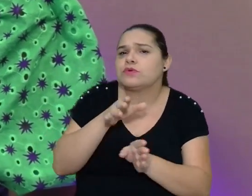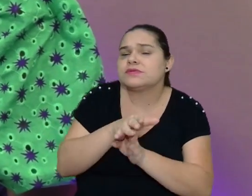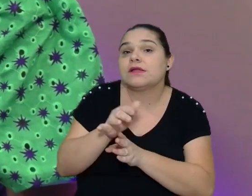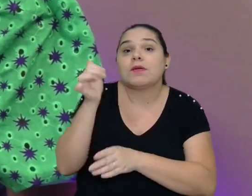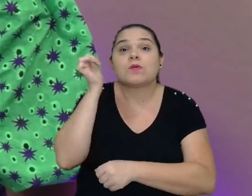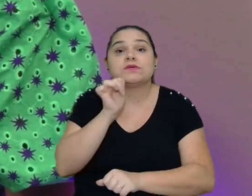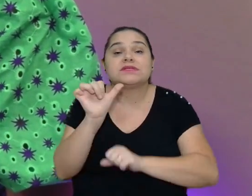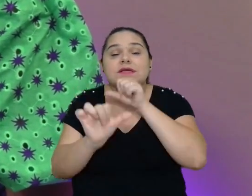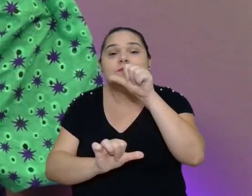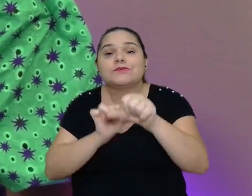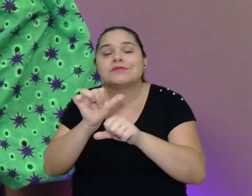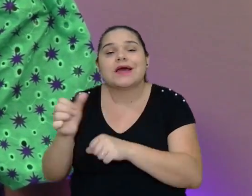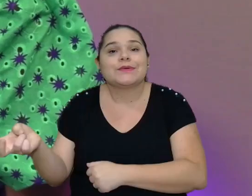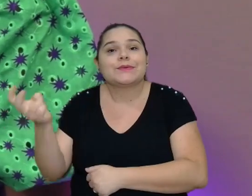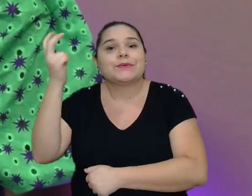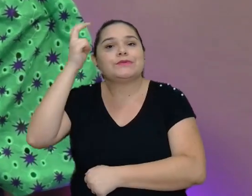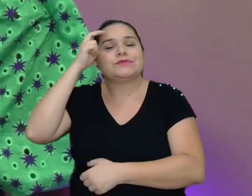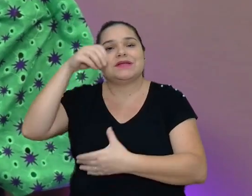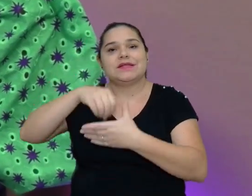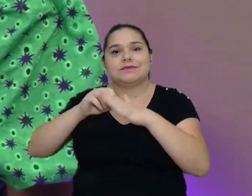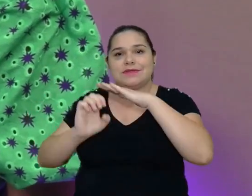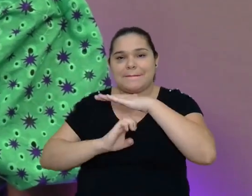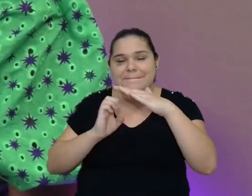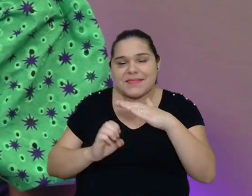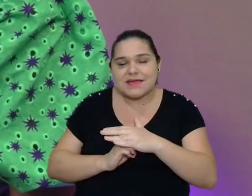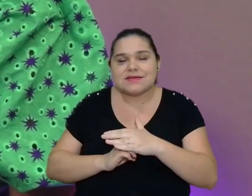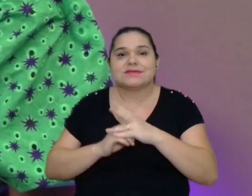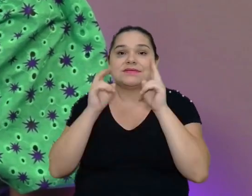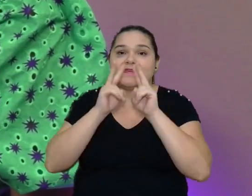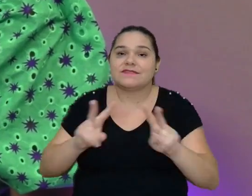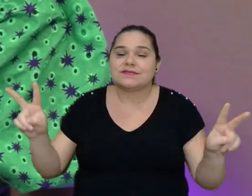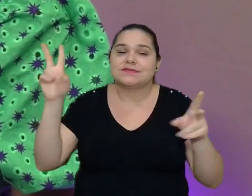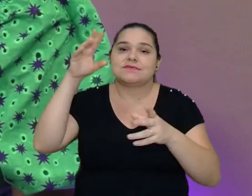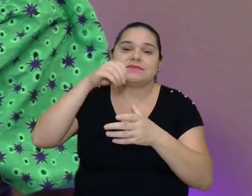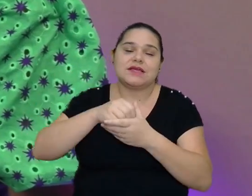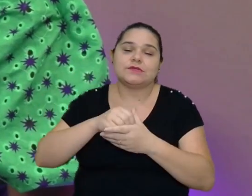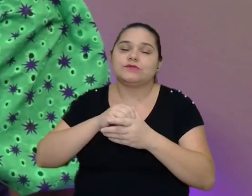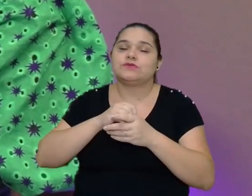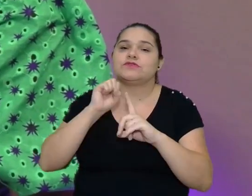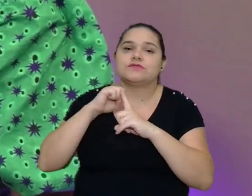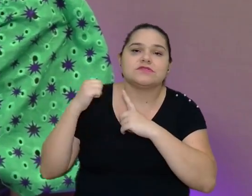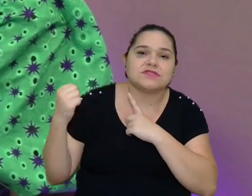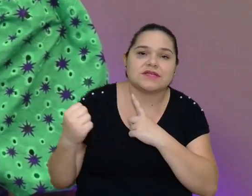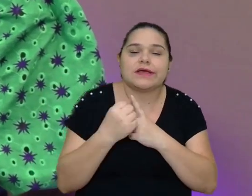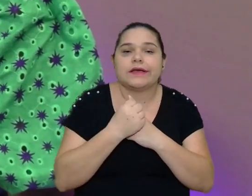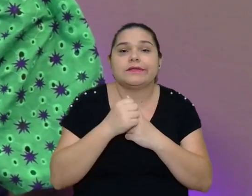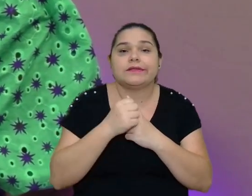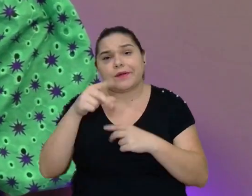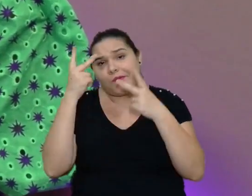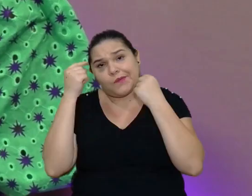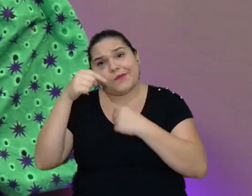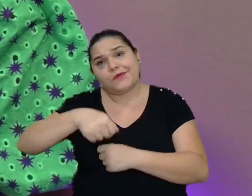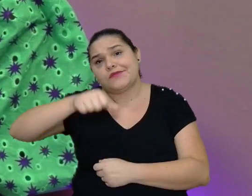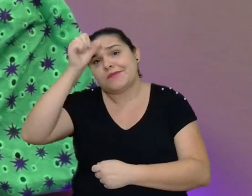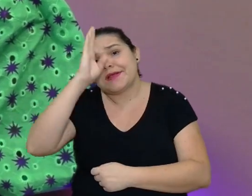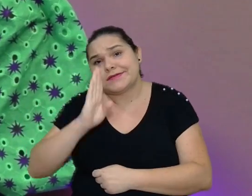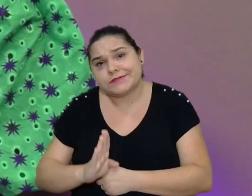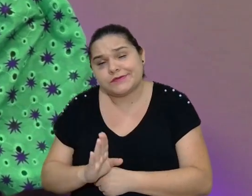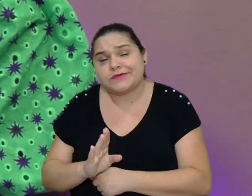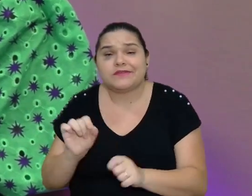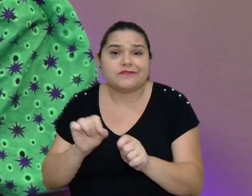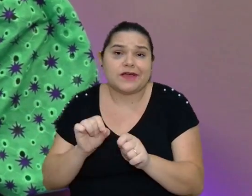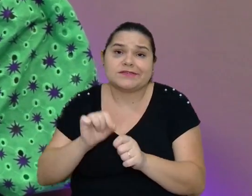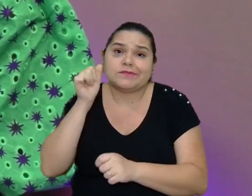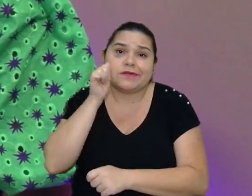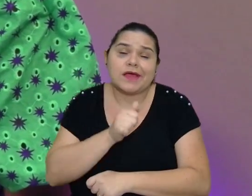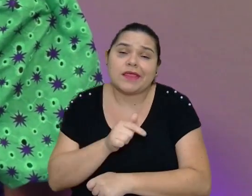das empresas e essas perspectivas que, infelizmente, são muito comuns no Brasil e fazem com que uma mulher não se planeje na sua fertilidade com